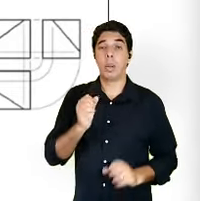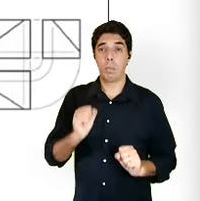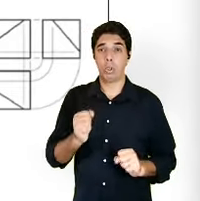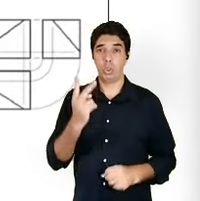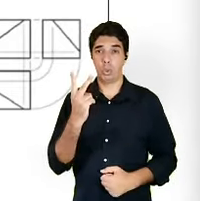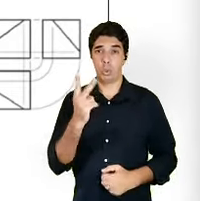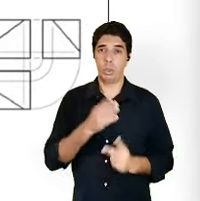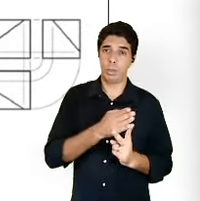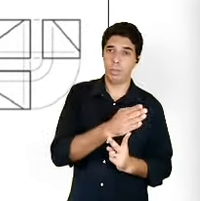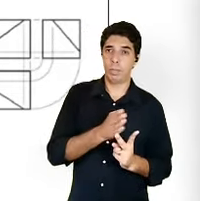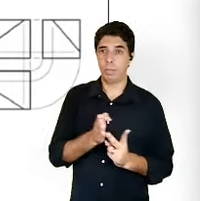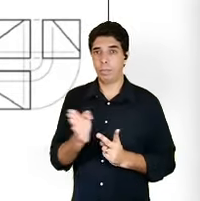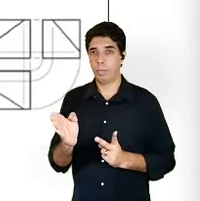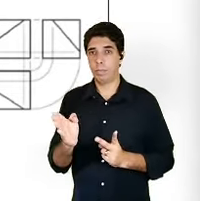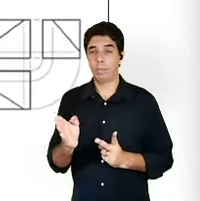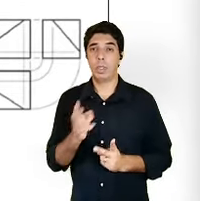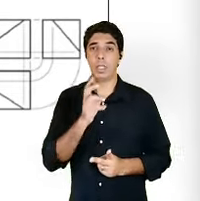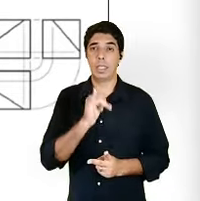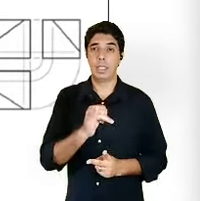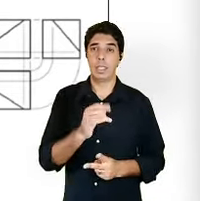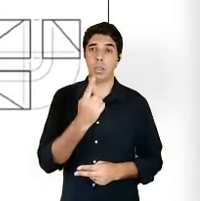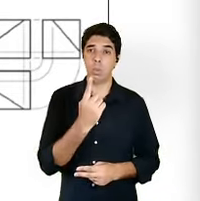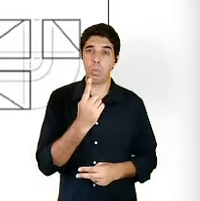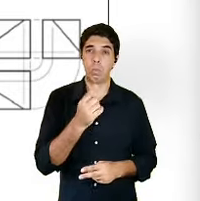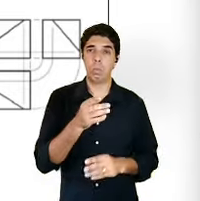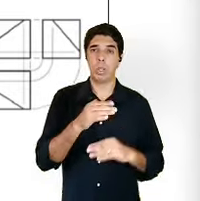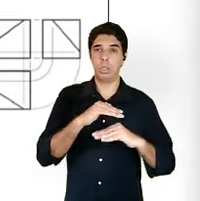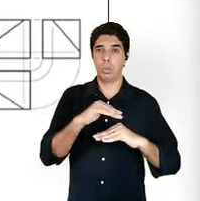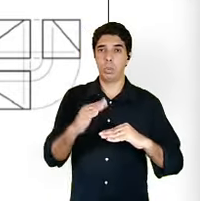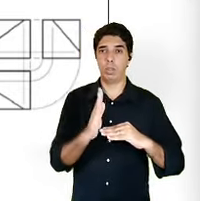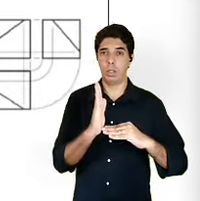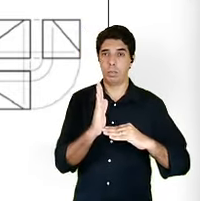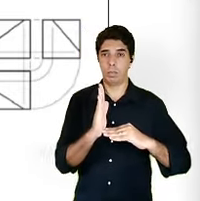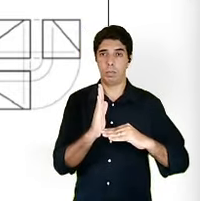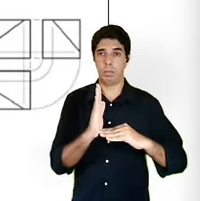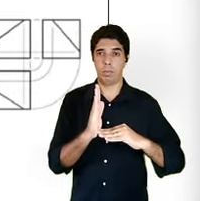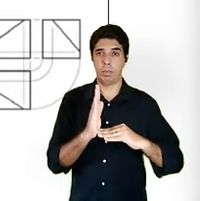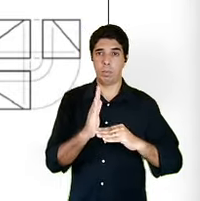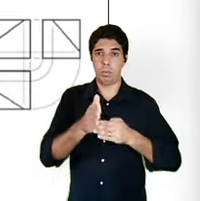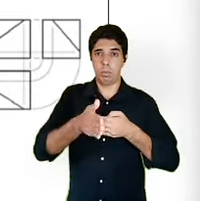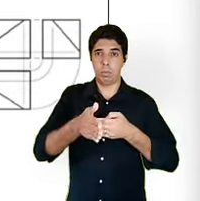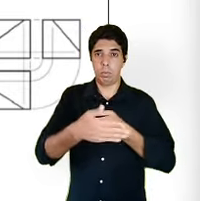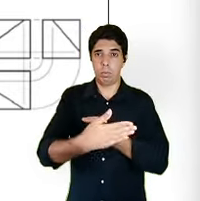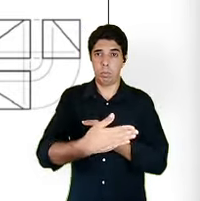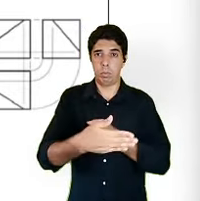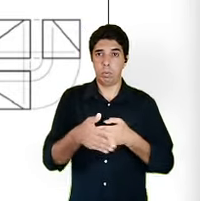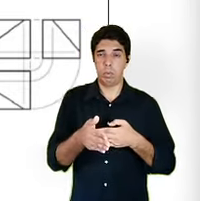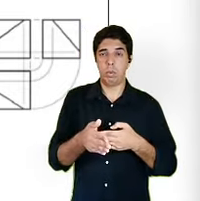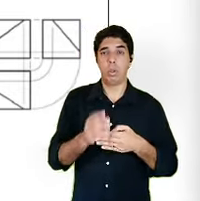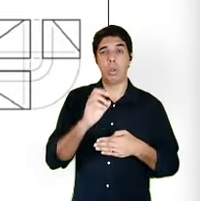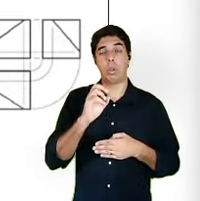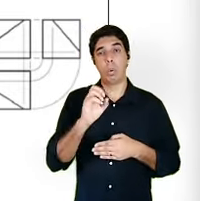A primeira é quando a superfície ela é perpendicular a um dos planos de projeção e é inclinada